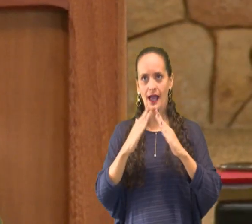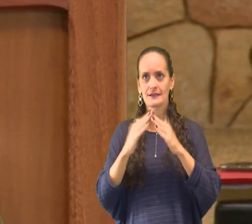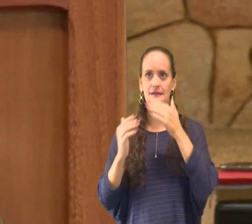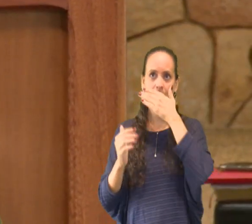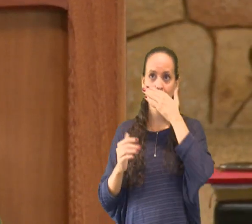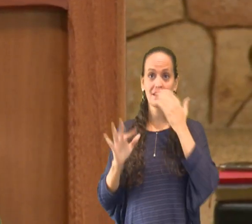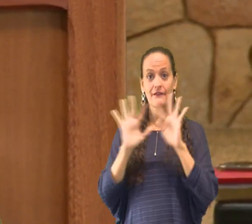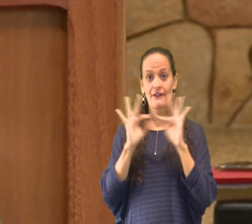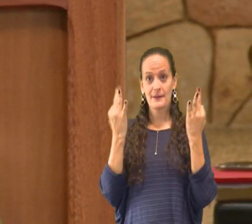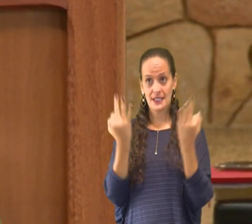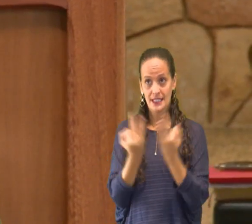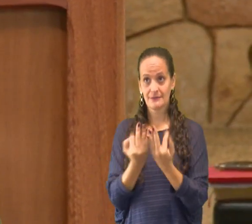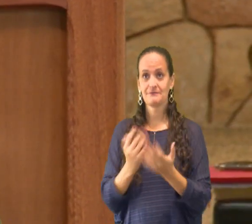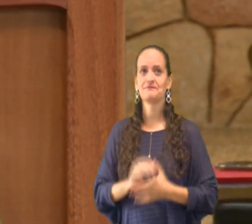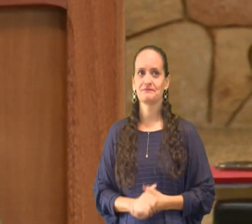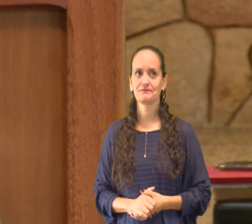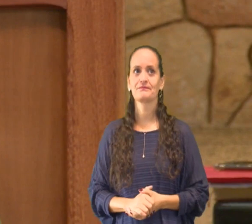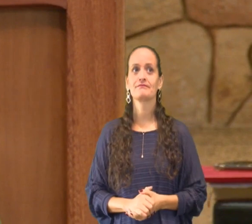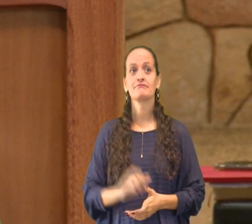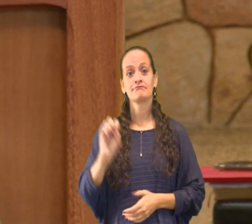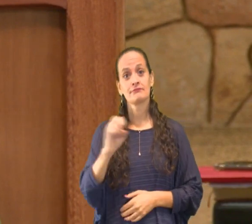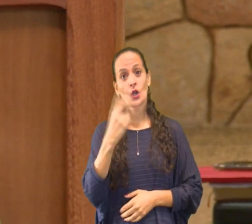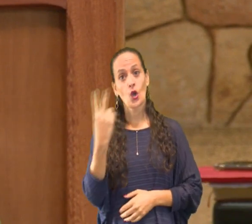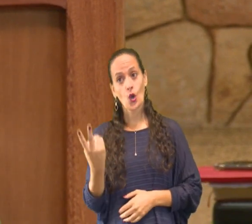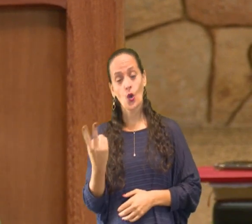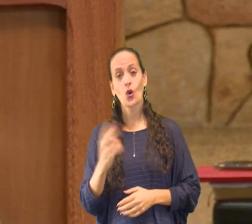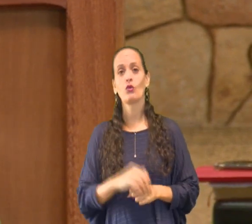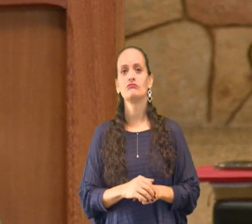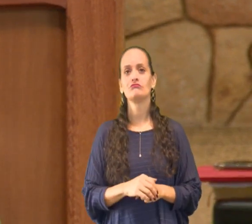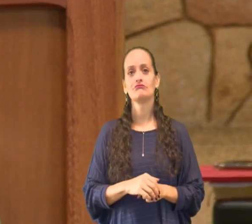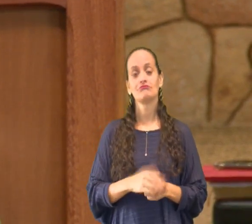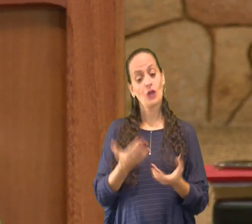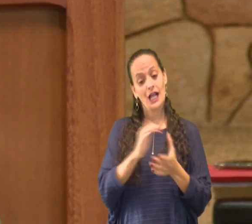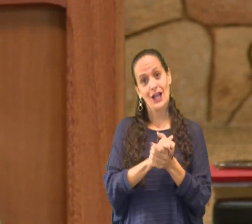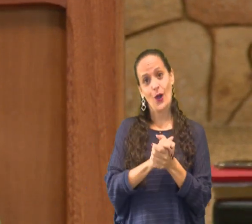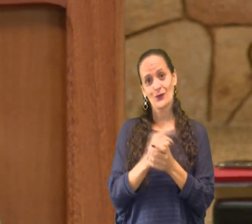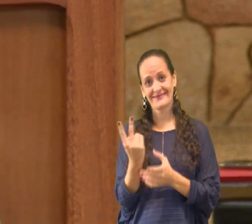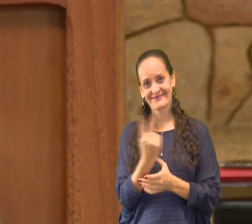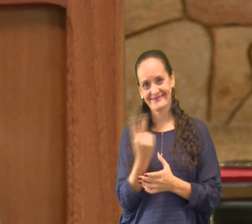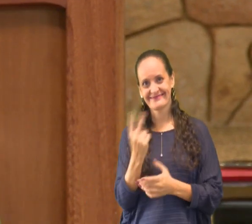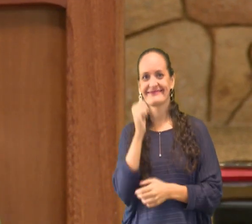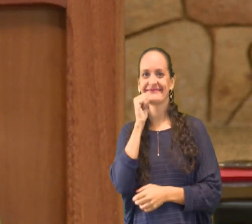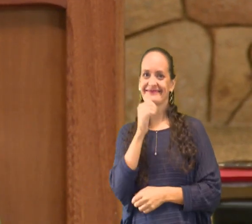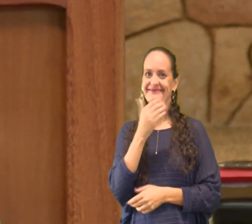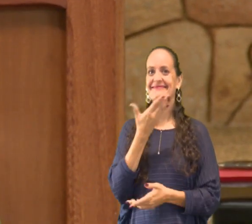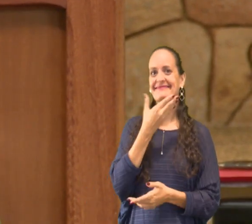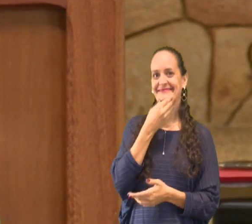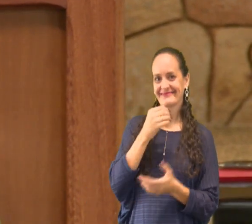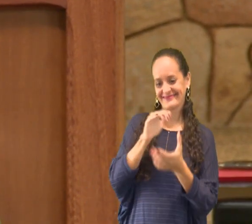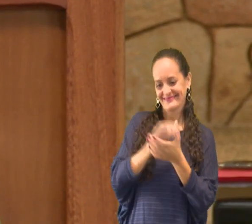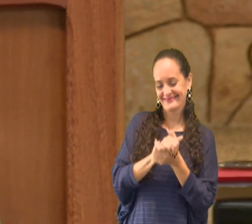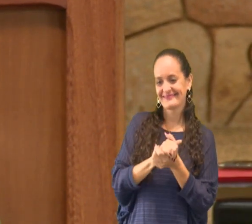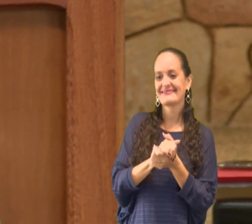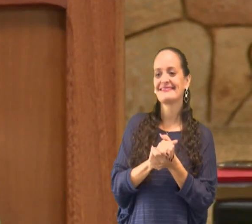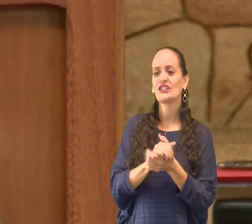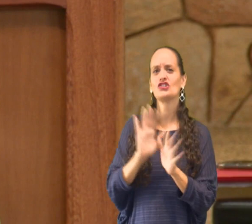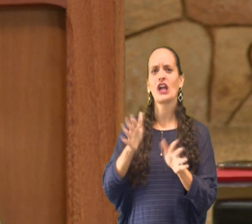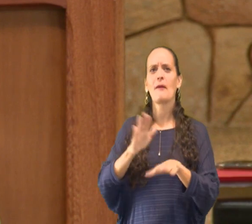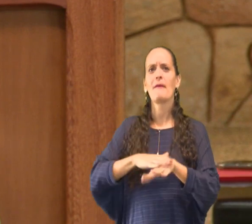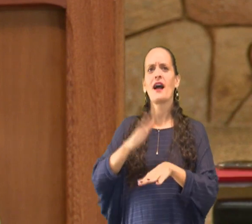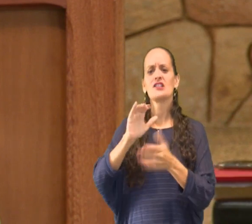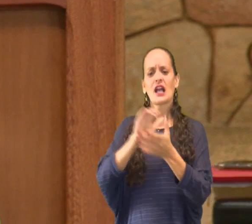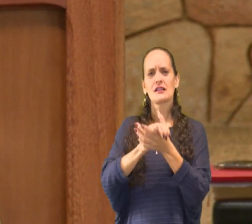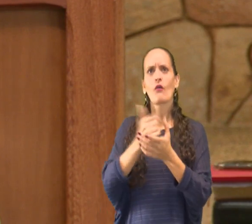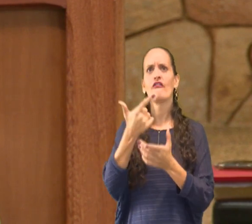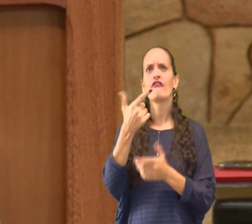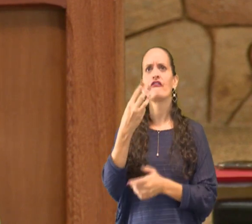em família, ou pelo menos o casal. Ellen e eu estamos casados há mais de 23 anos